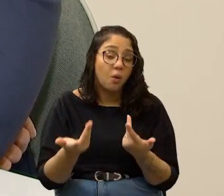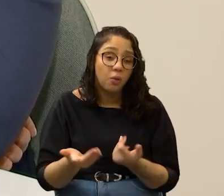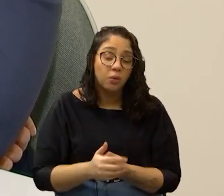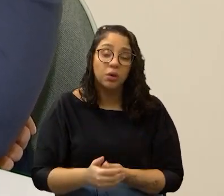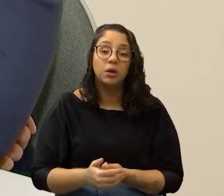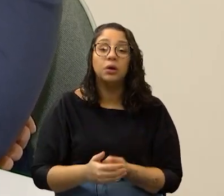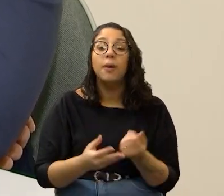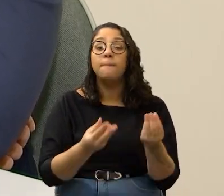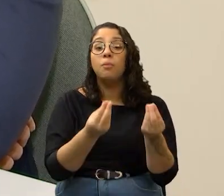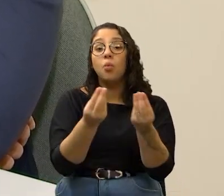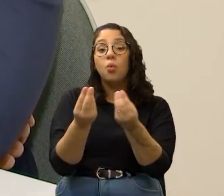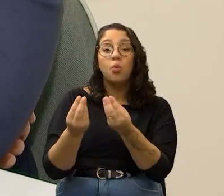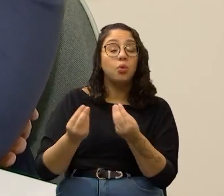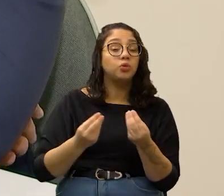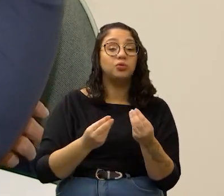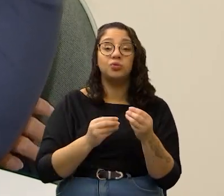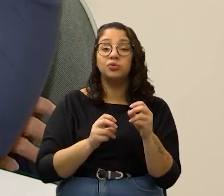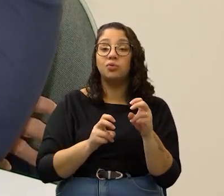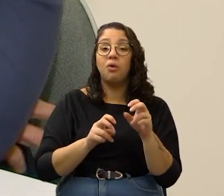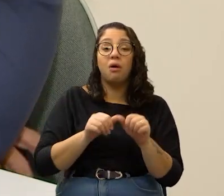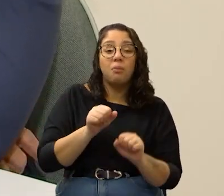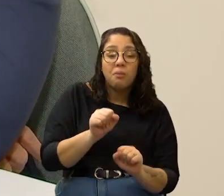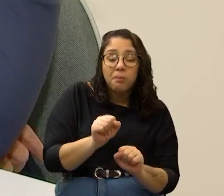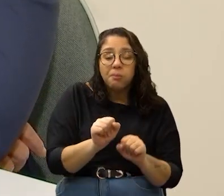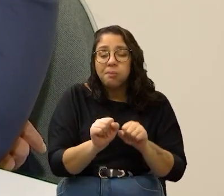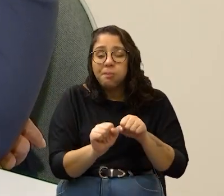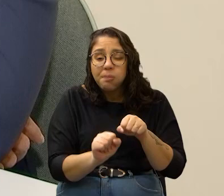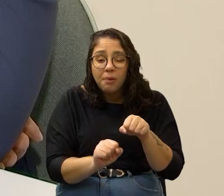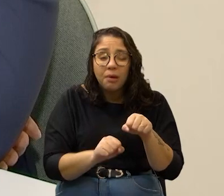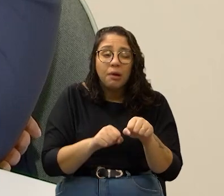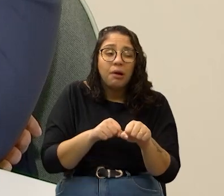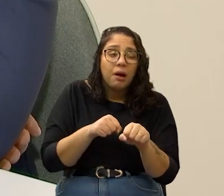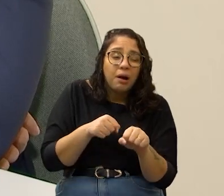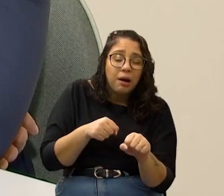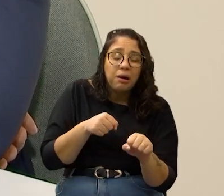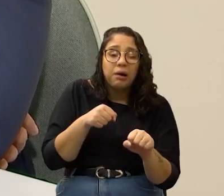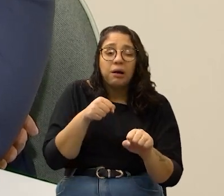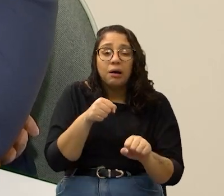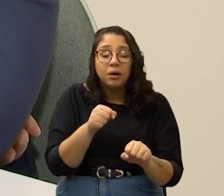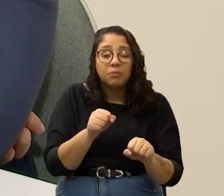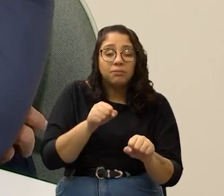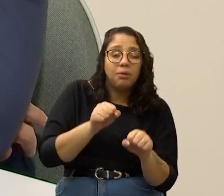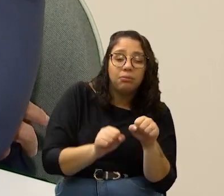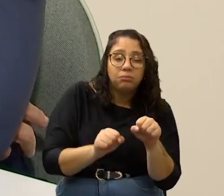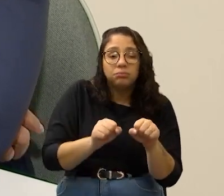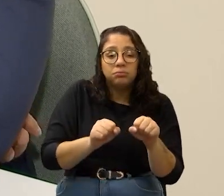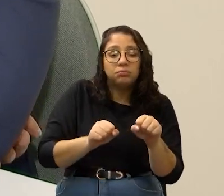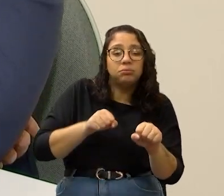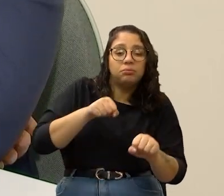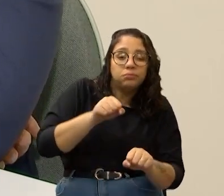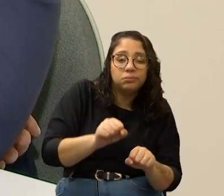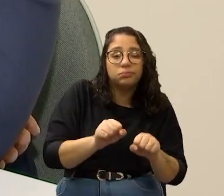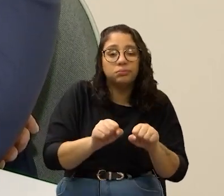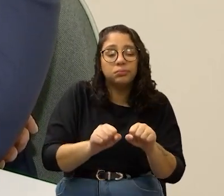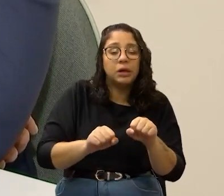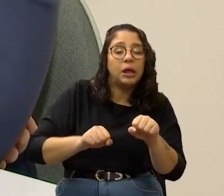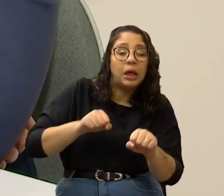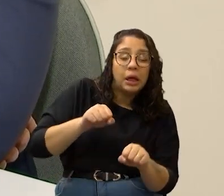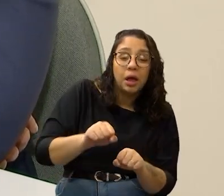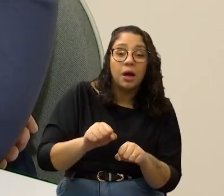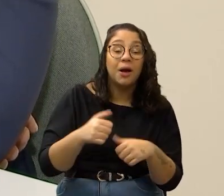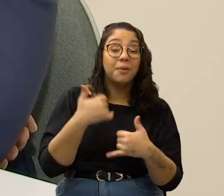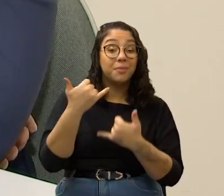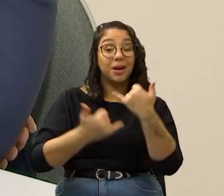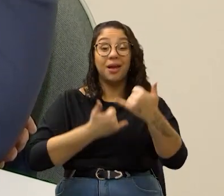né? Muitos não andam adequadamente, né? Claudicam, que a gente chama, que é mancar, muitos deixam